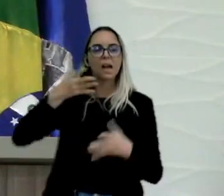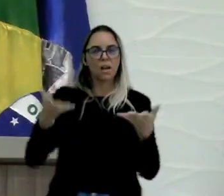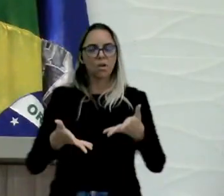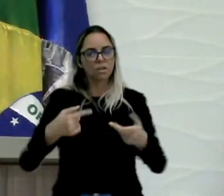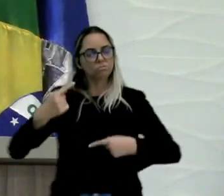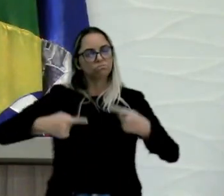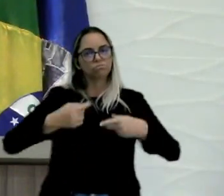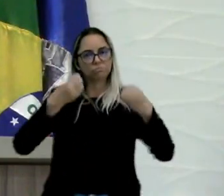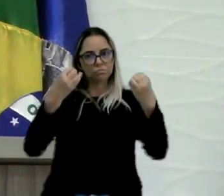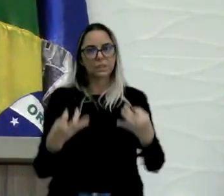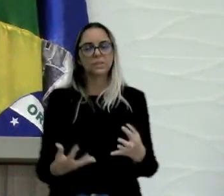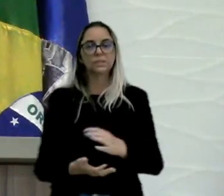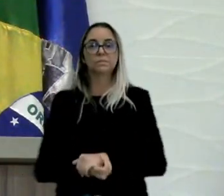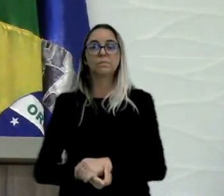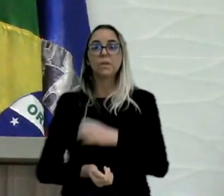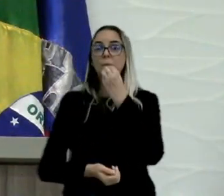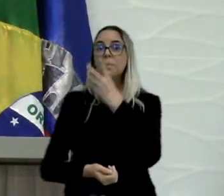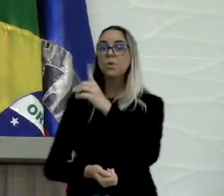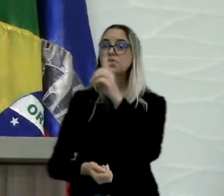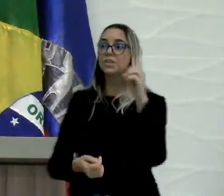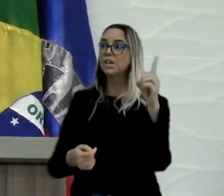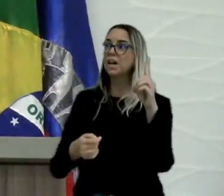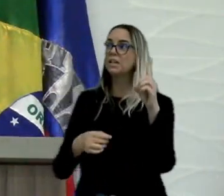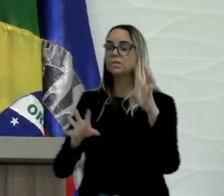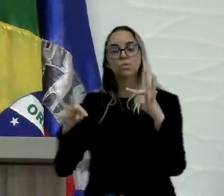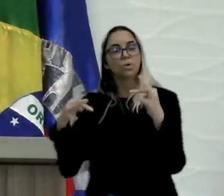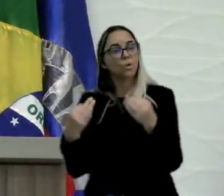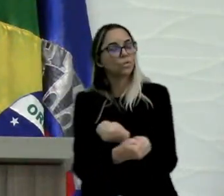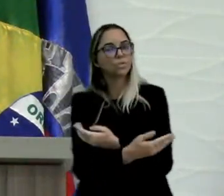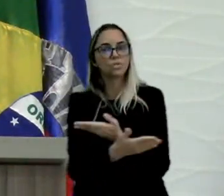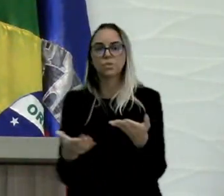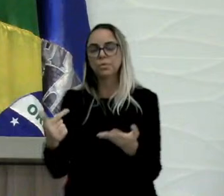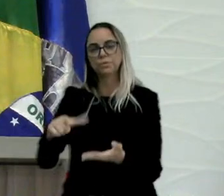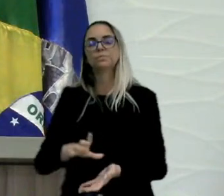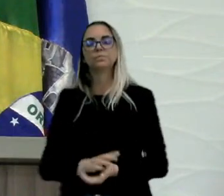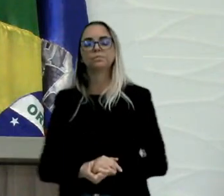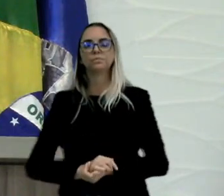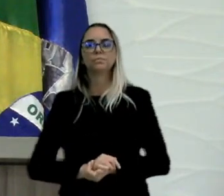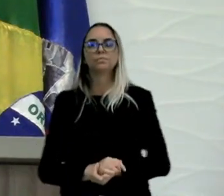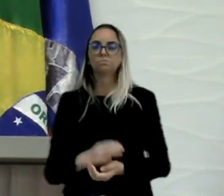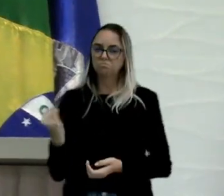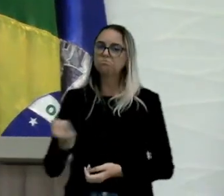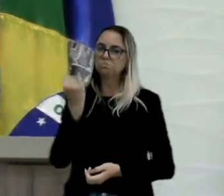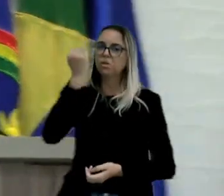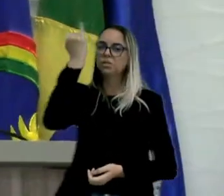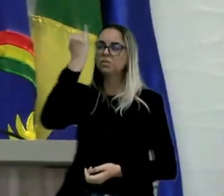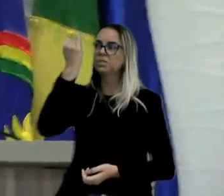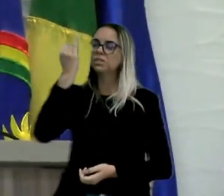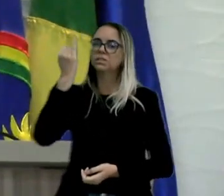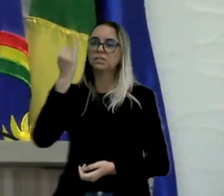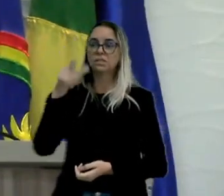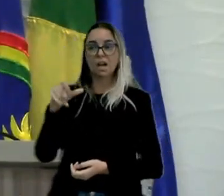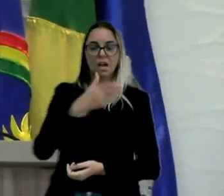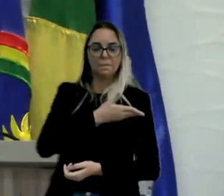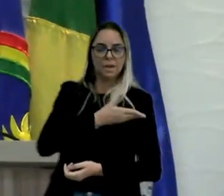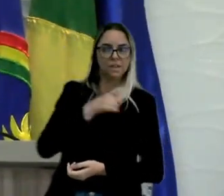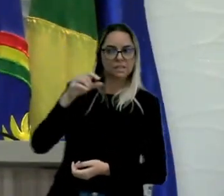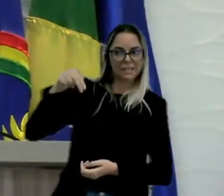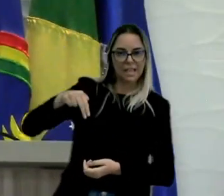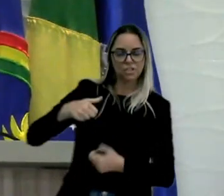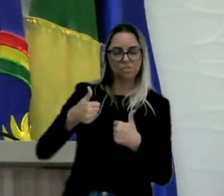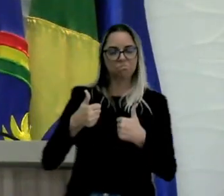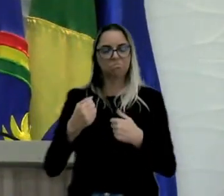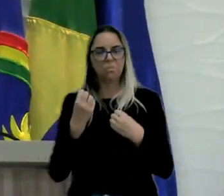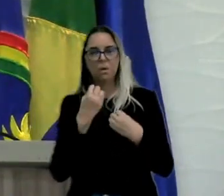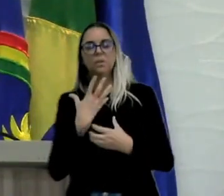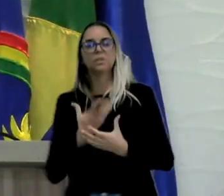Hospital Bom dia a todos e a todas novamente muito pertinente essa indicação da colega vereadora neid